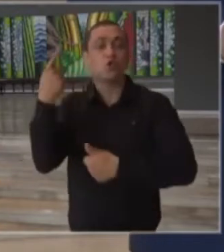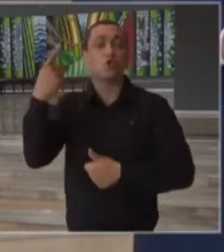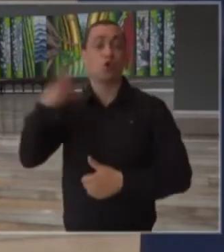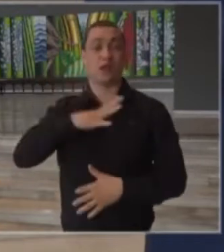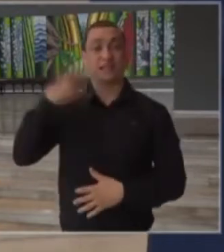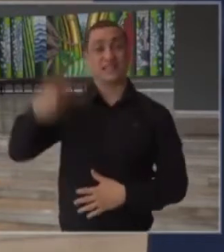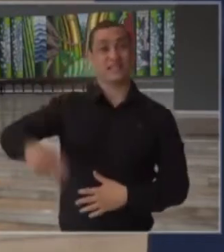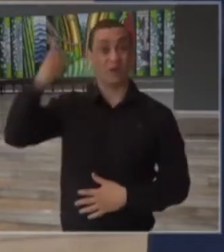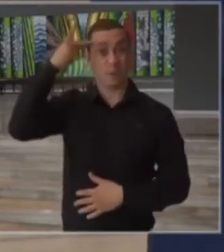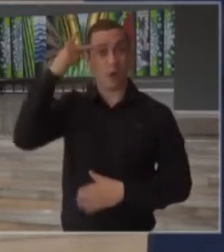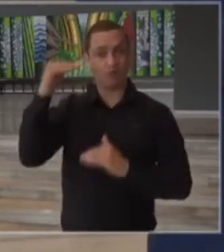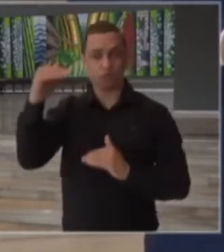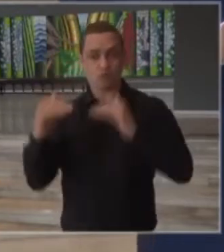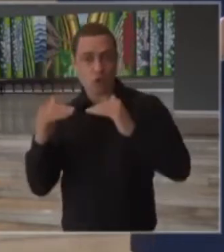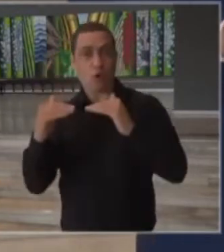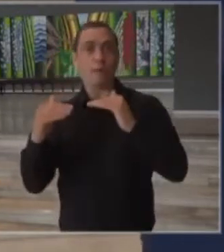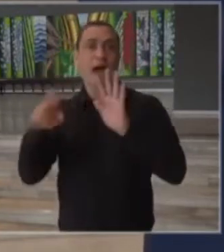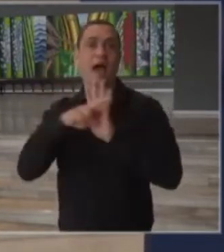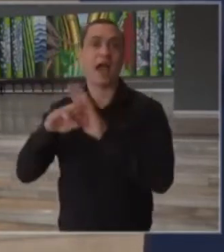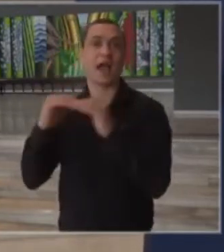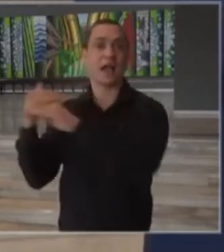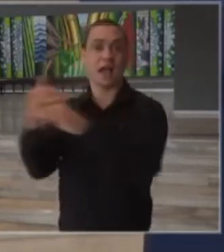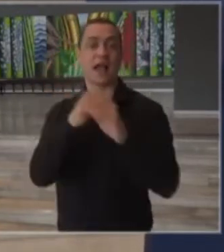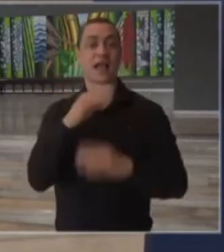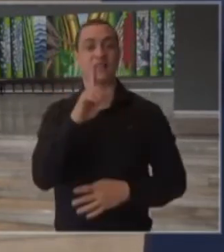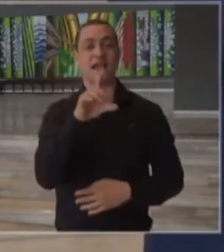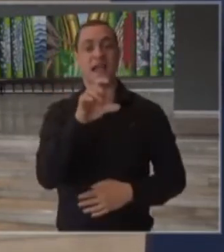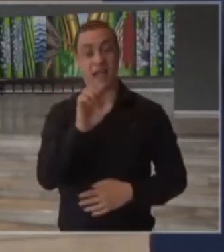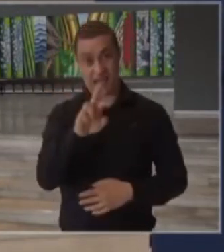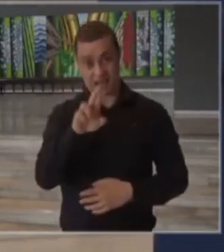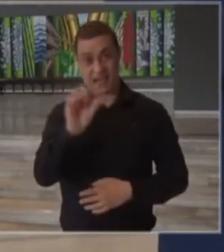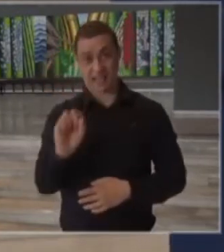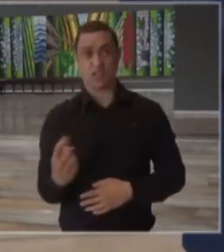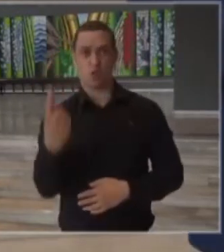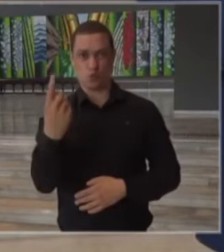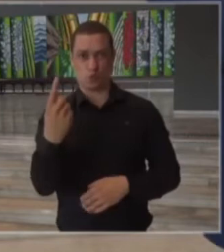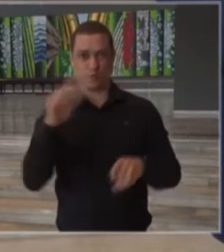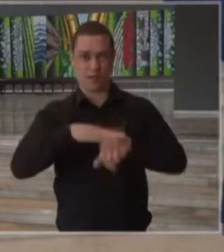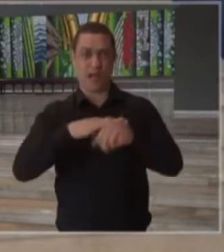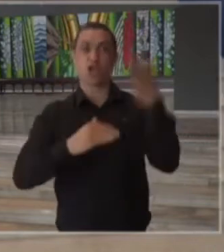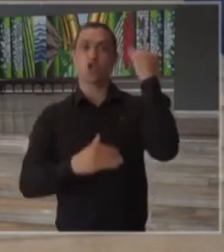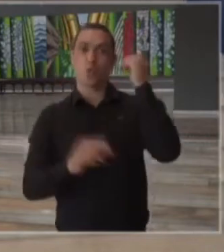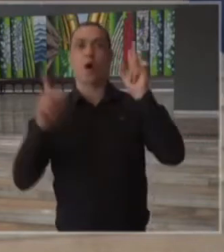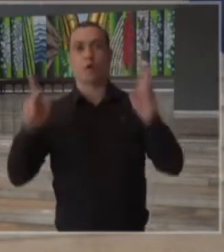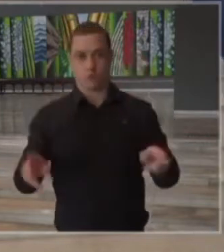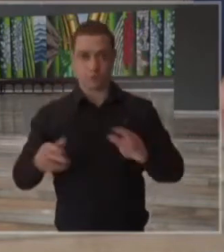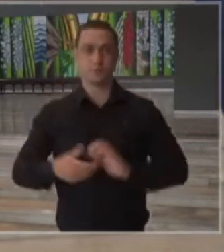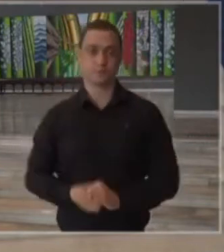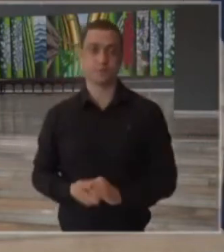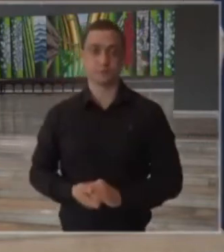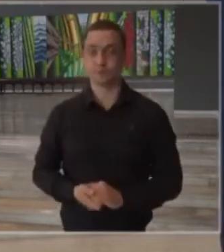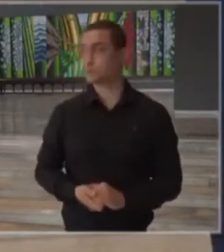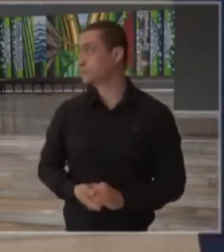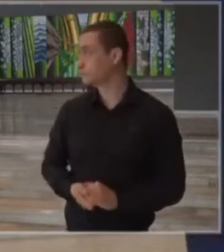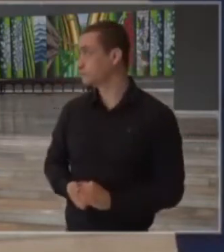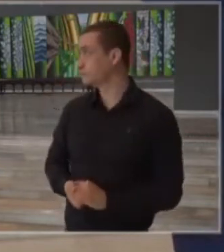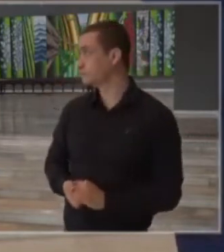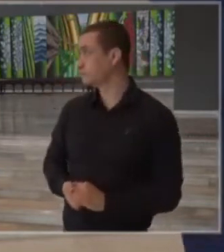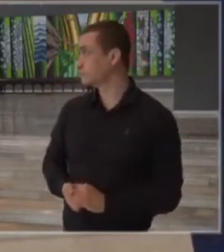reorganização, restabelecimento da DRS-1 como ela era originalmente. É o